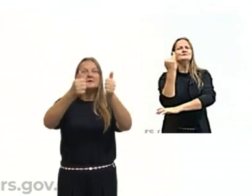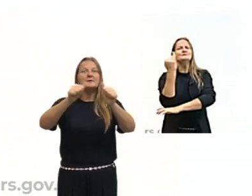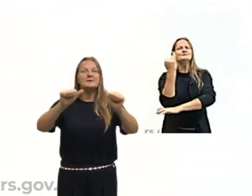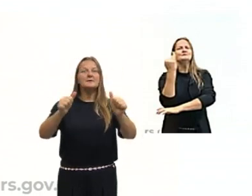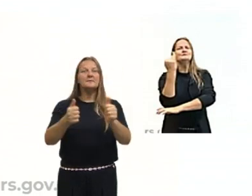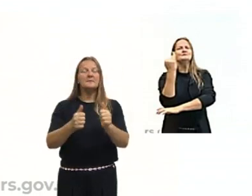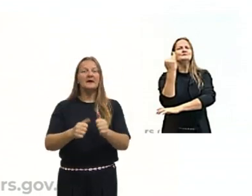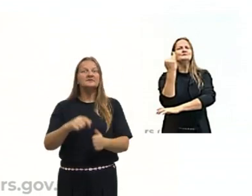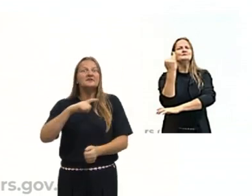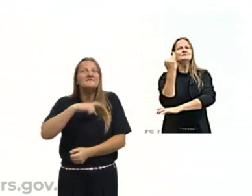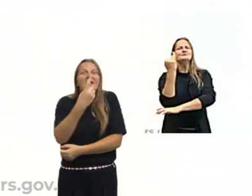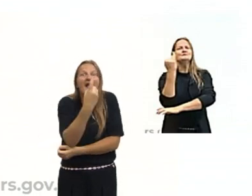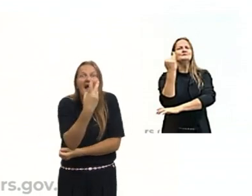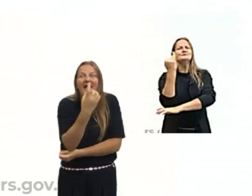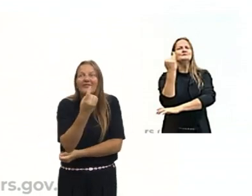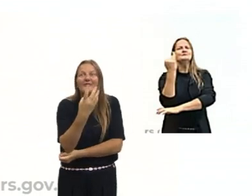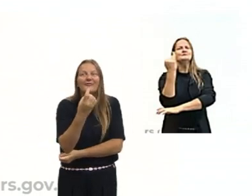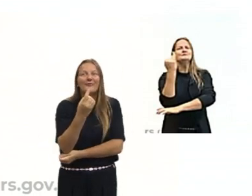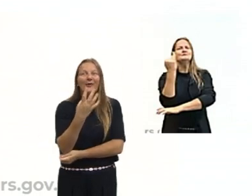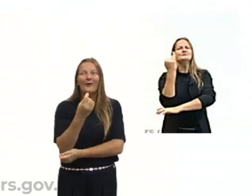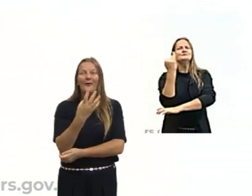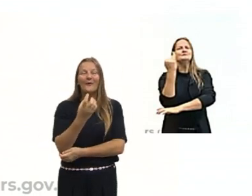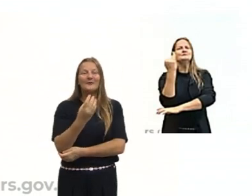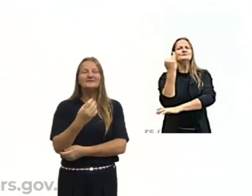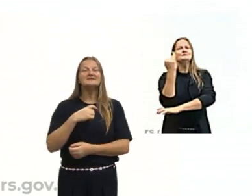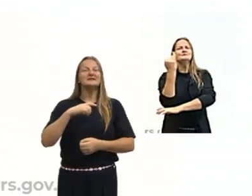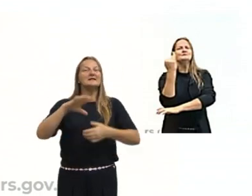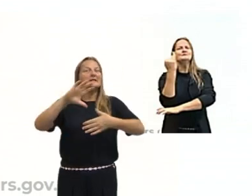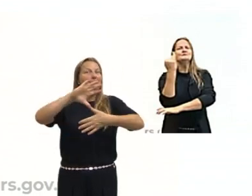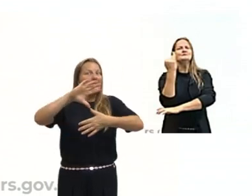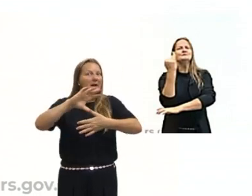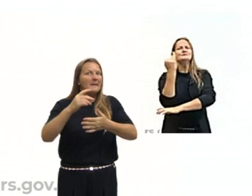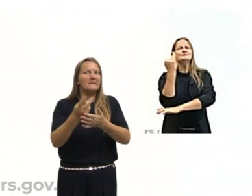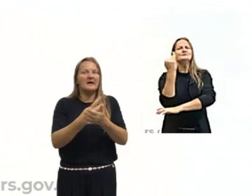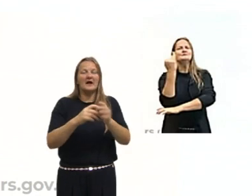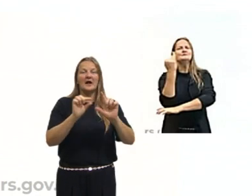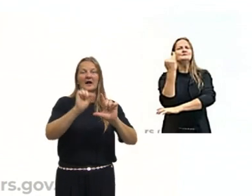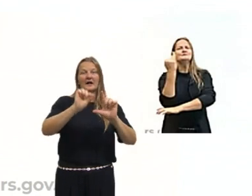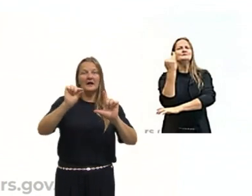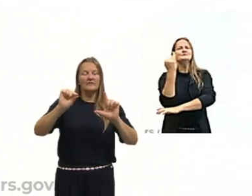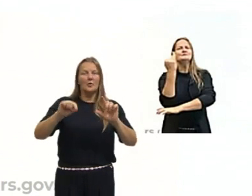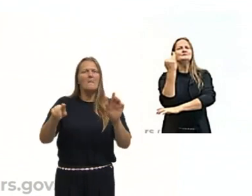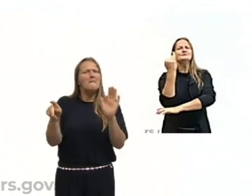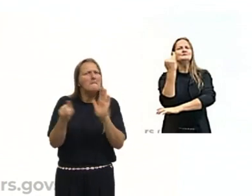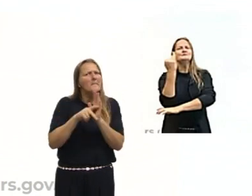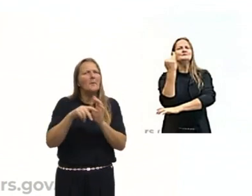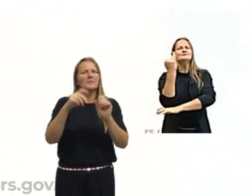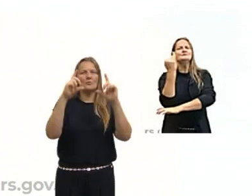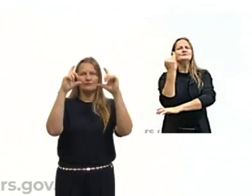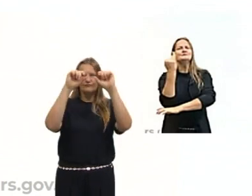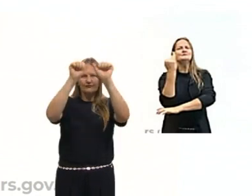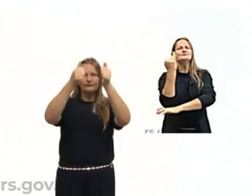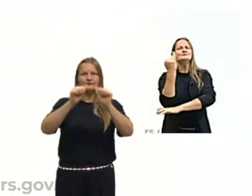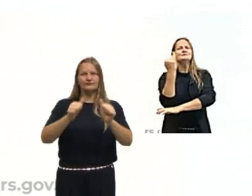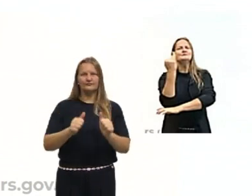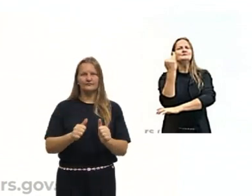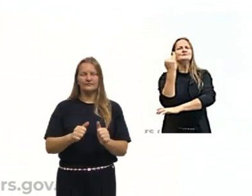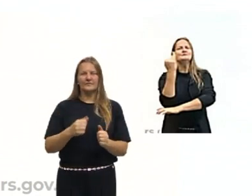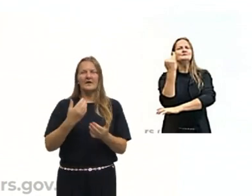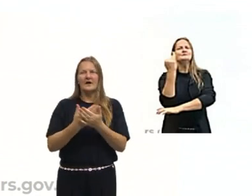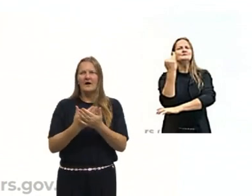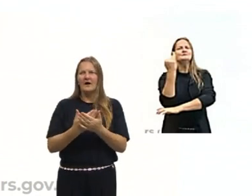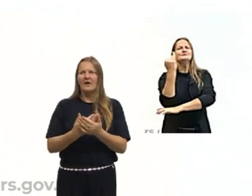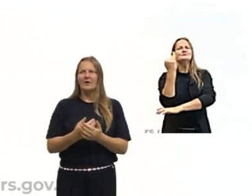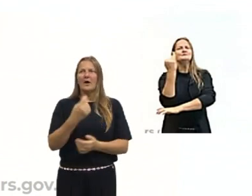primeira prova isso sem contar em mapas ou gráficos né Falando de imagens mesmo e a aula um